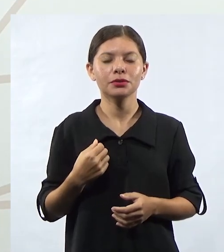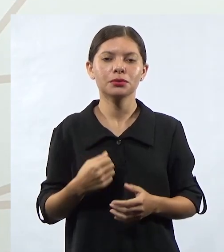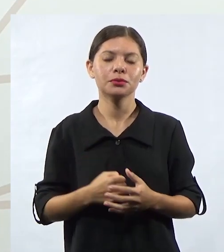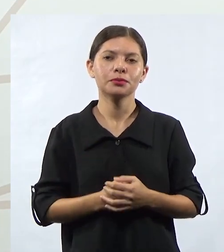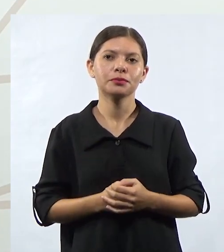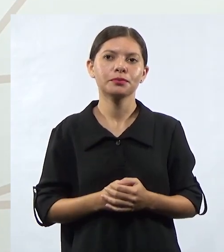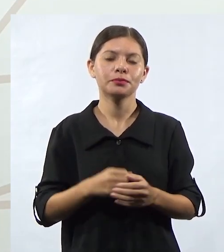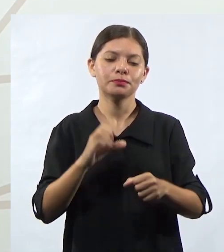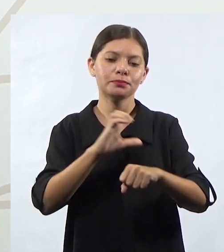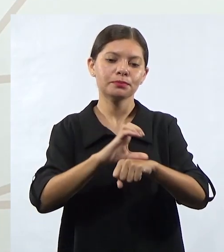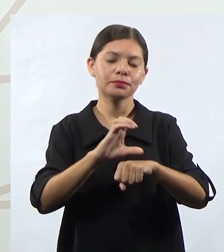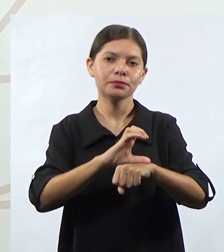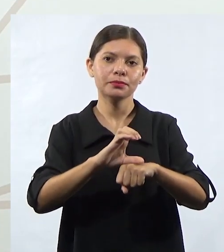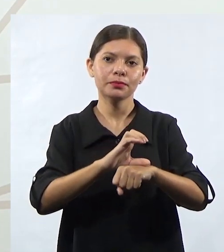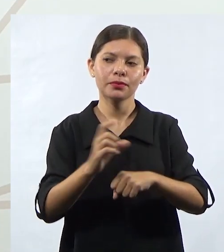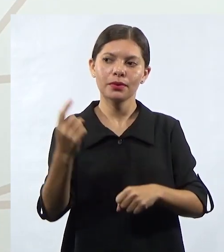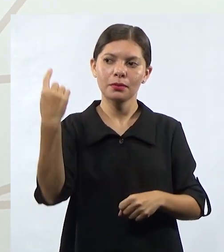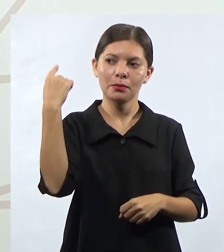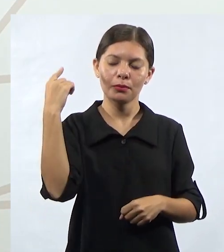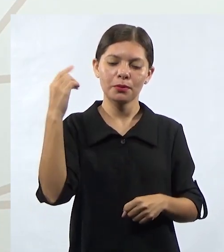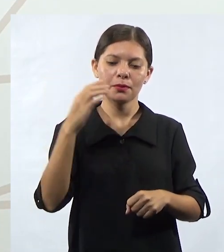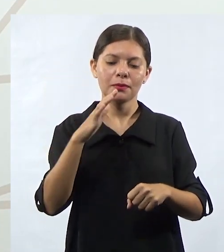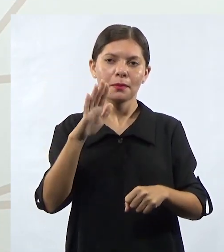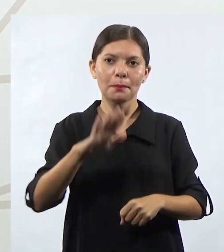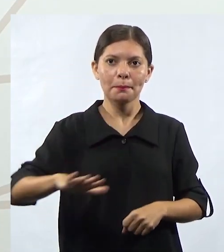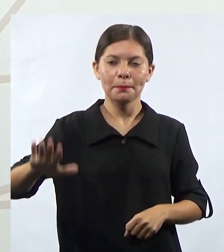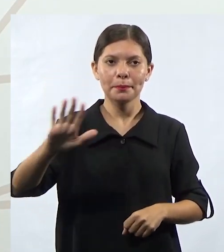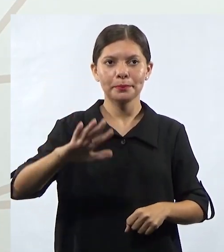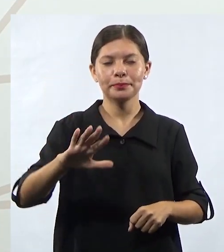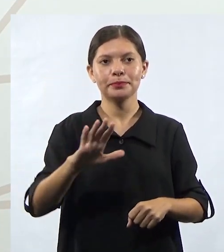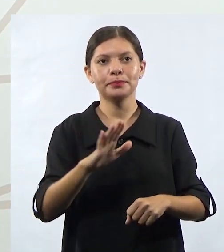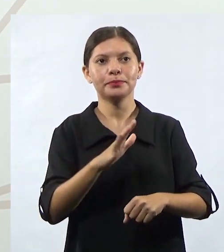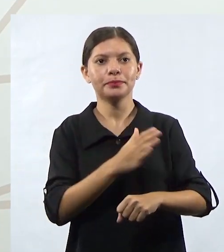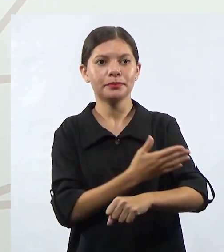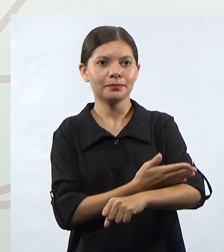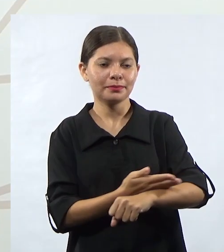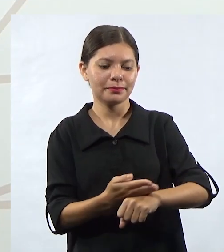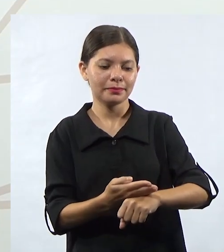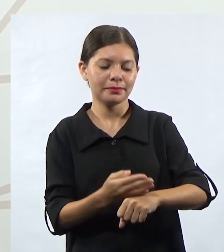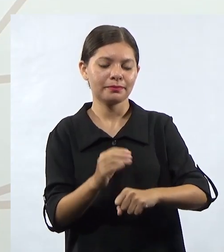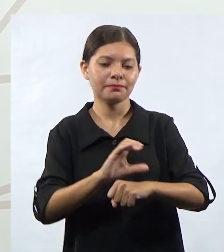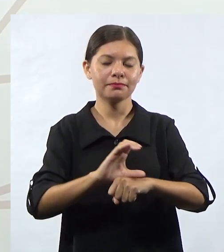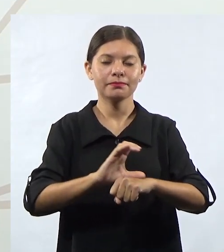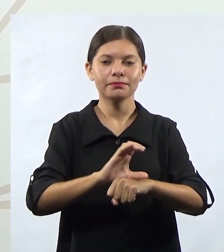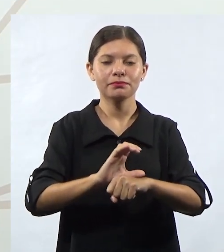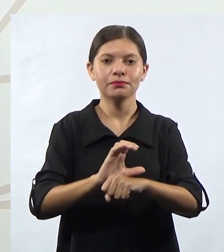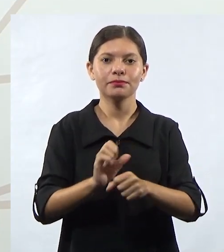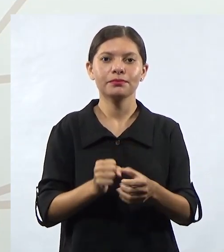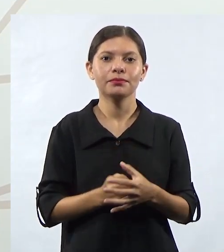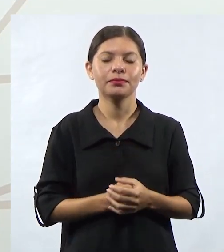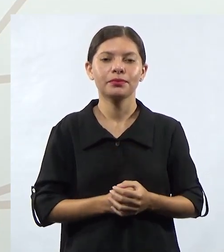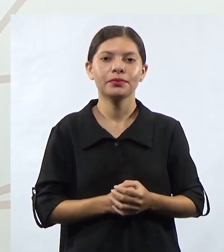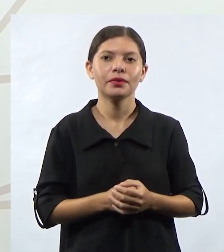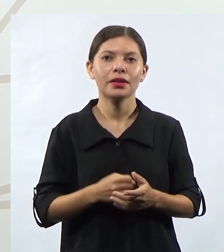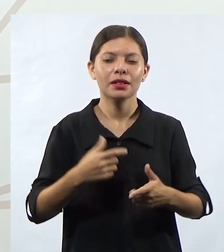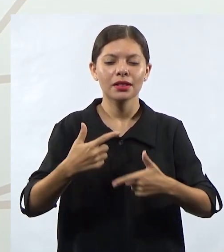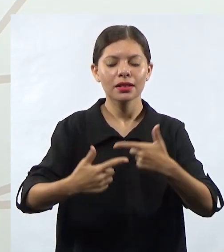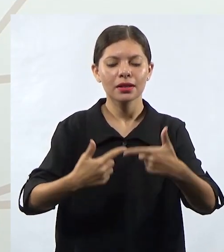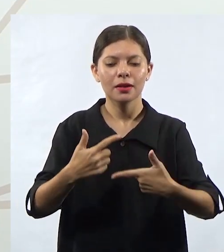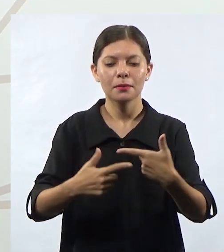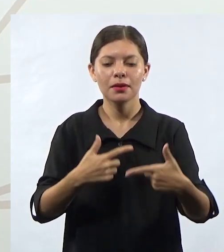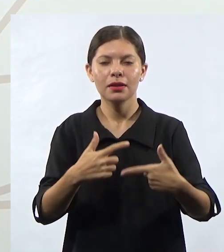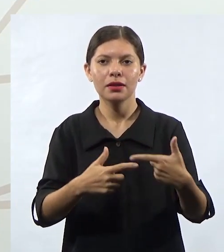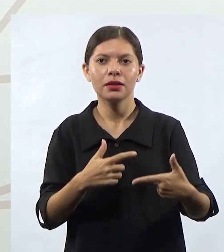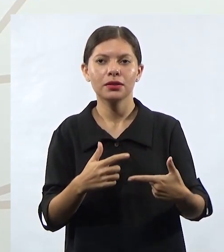cinza e ao meu fundo uma parede branca com círculos cinza interconectados. Nós estamos trabalhando